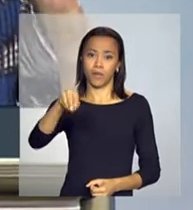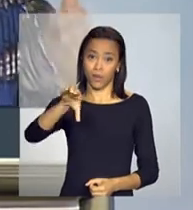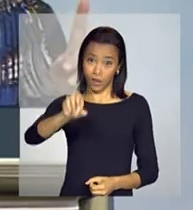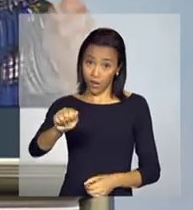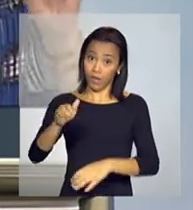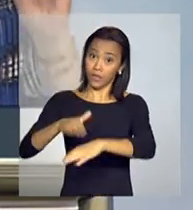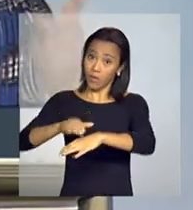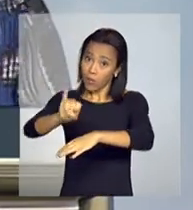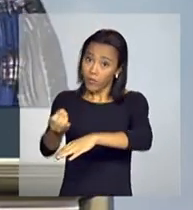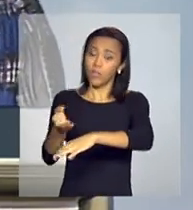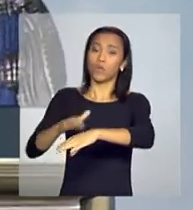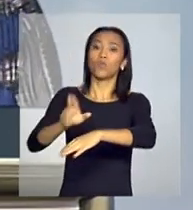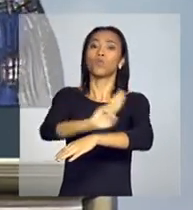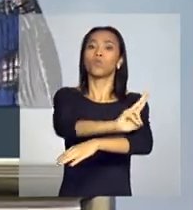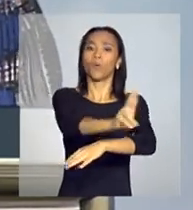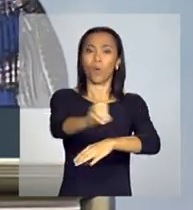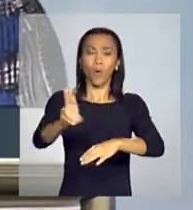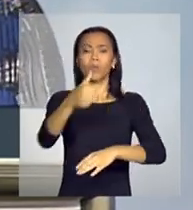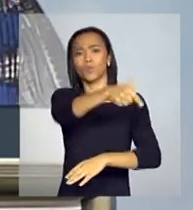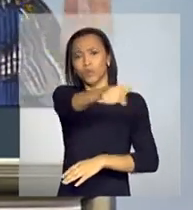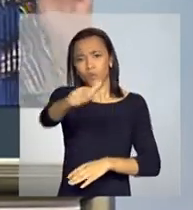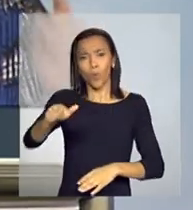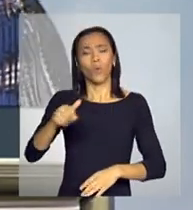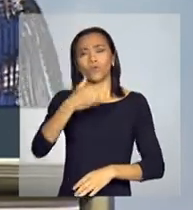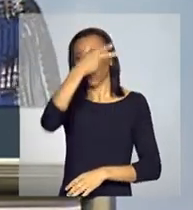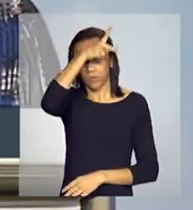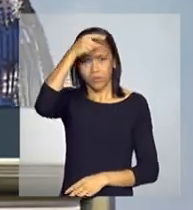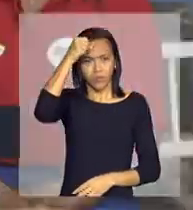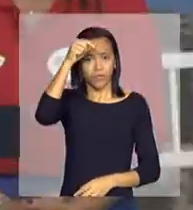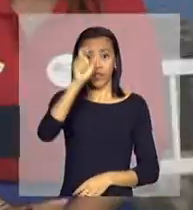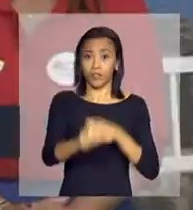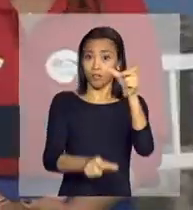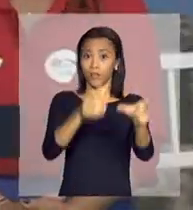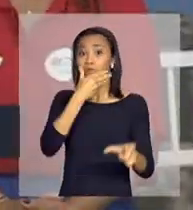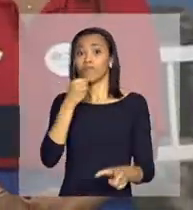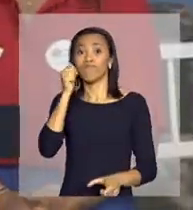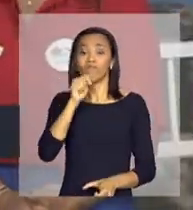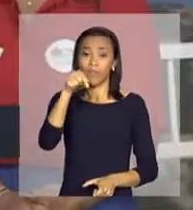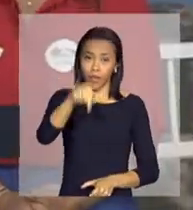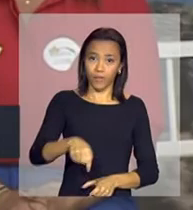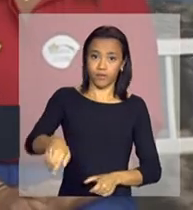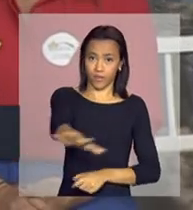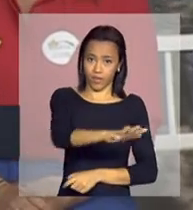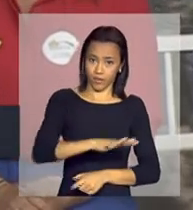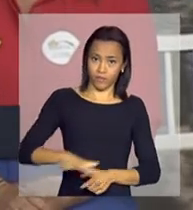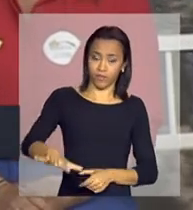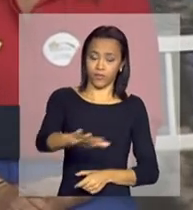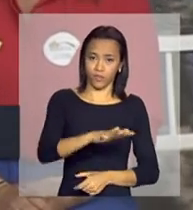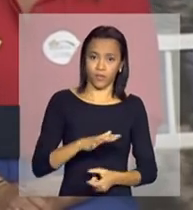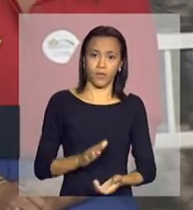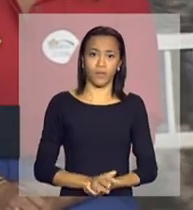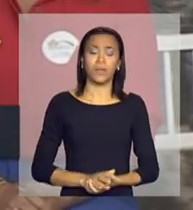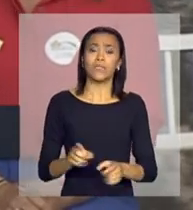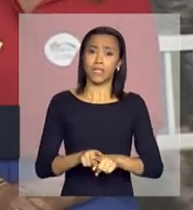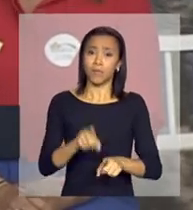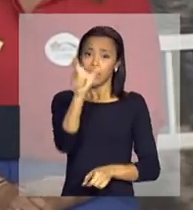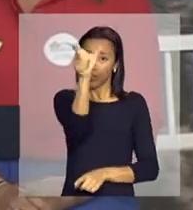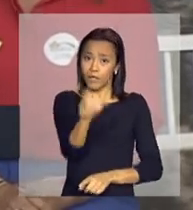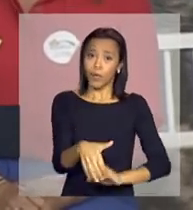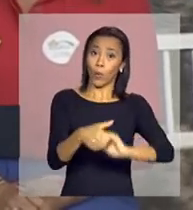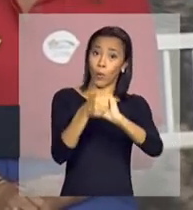Cumprimento os prefeitos e as prefeitas da região. Querida Albani Sandes Gomes, meus